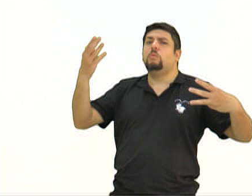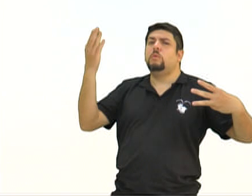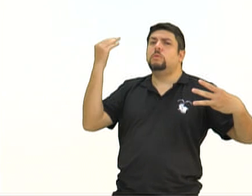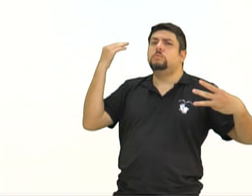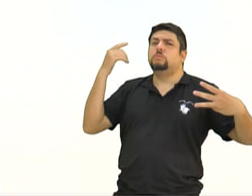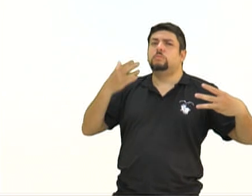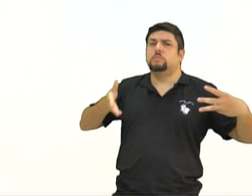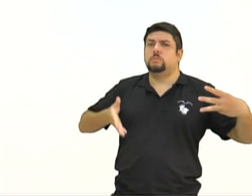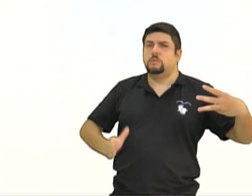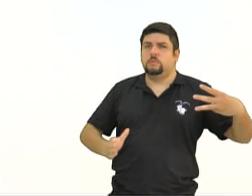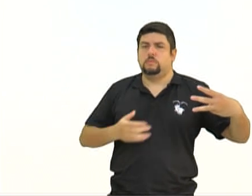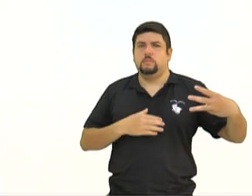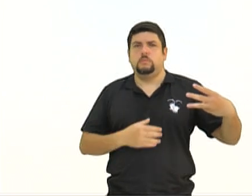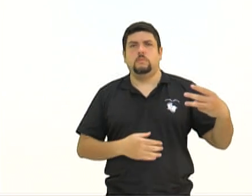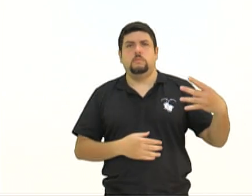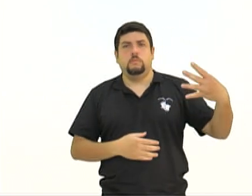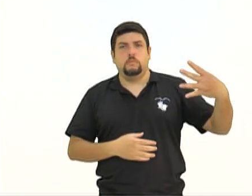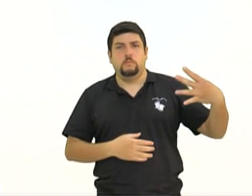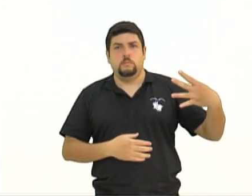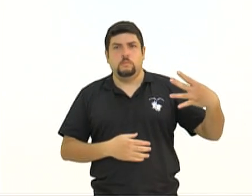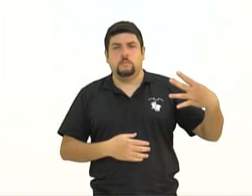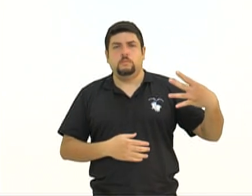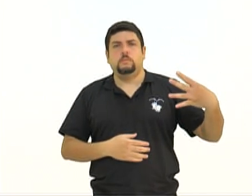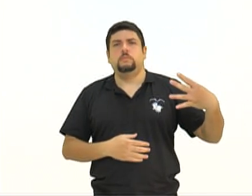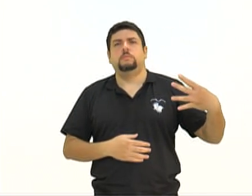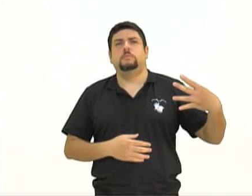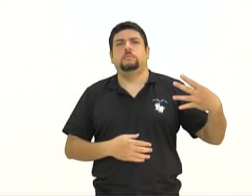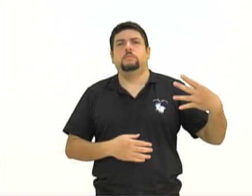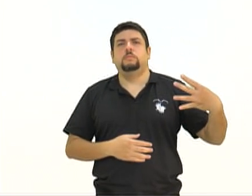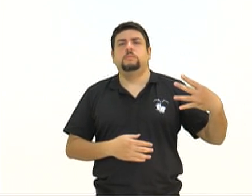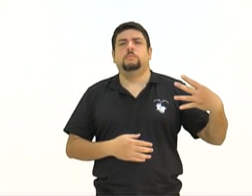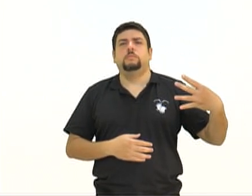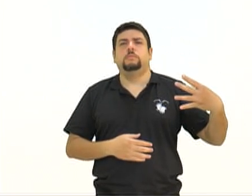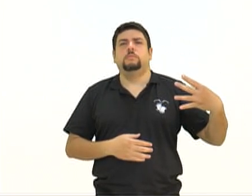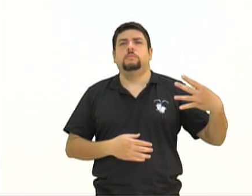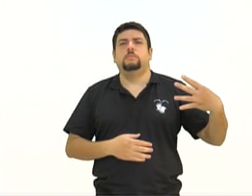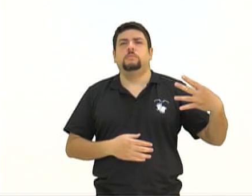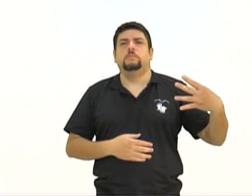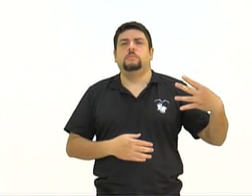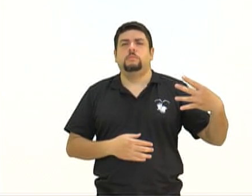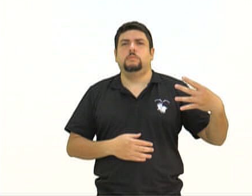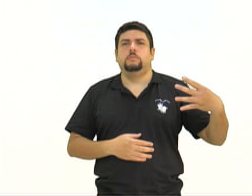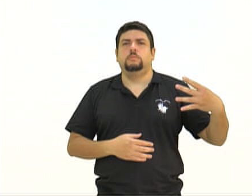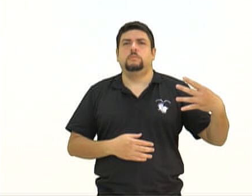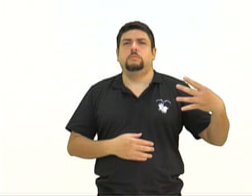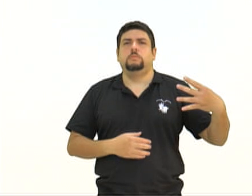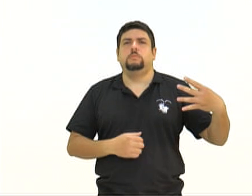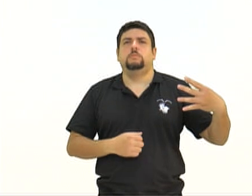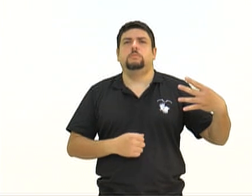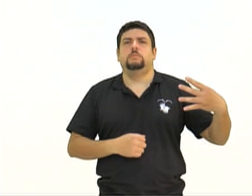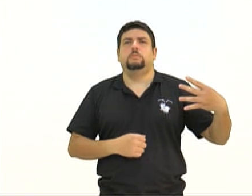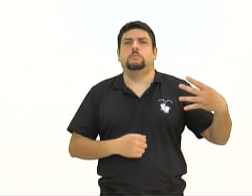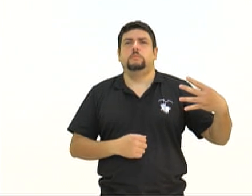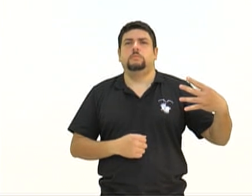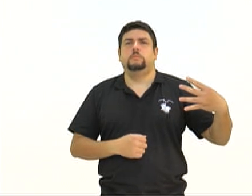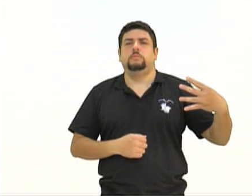ela nasceu? E a número 4, She was nominated for 804 awards and